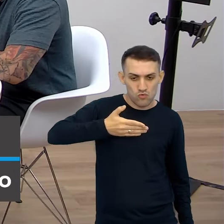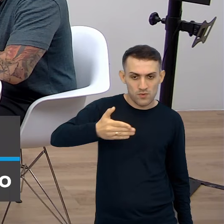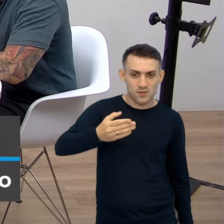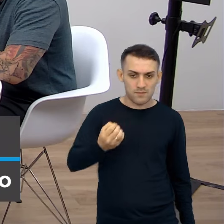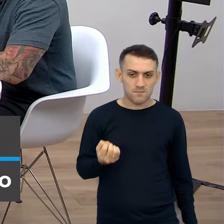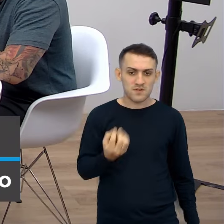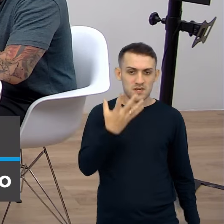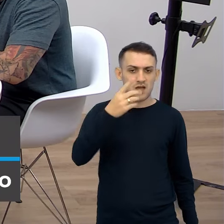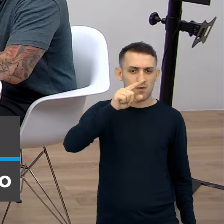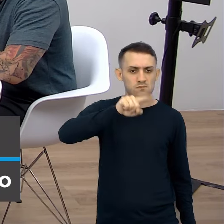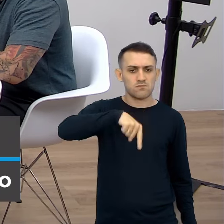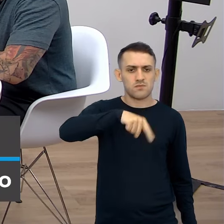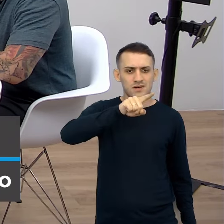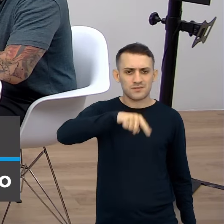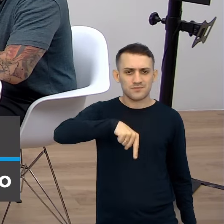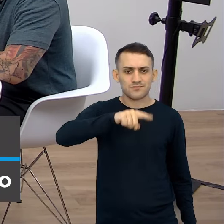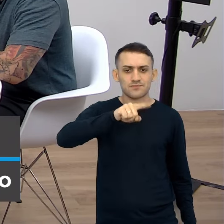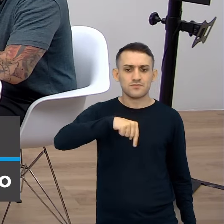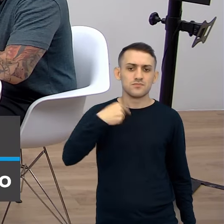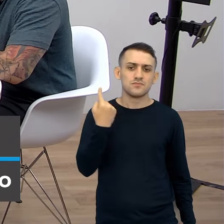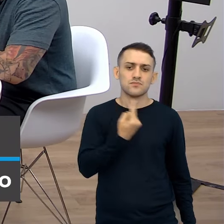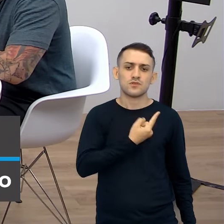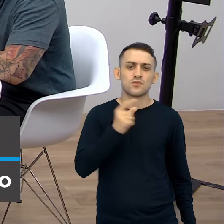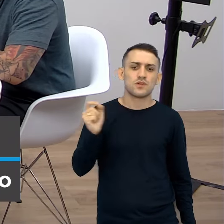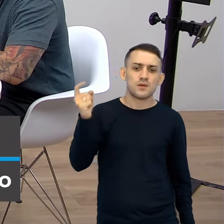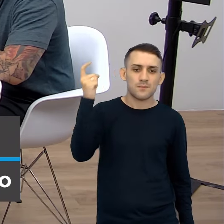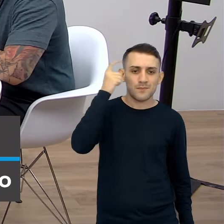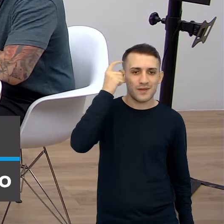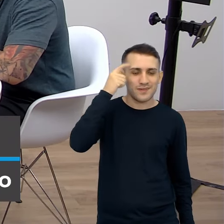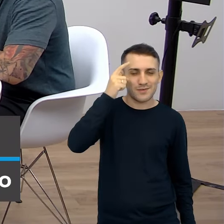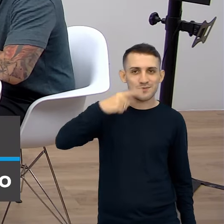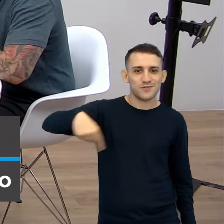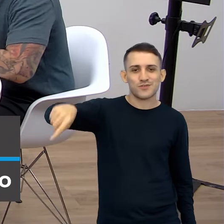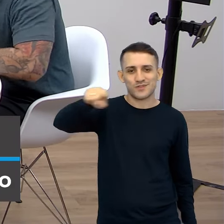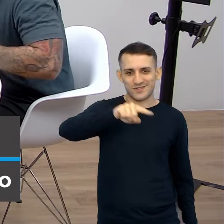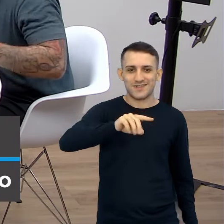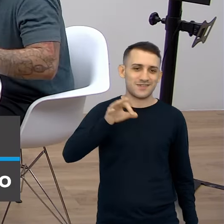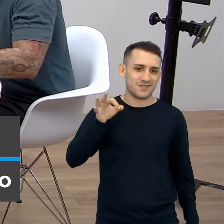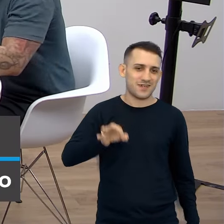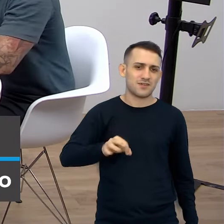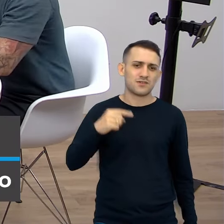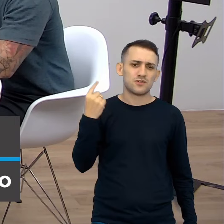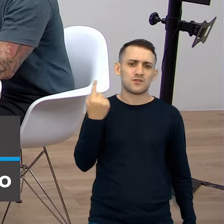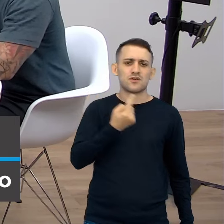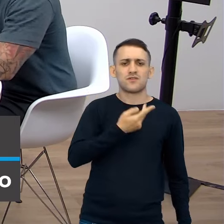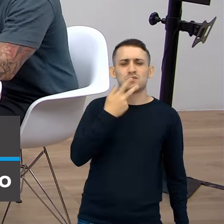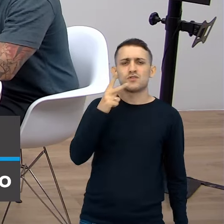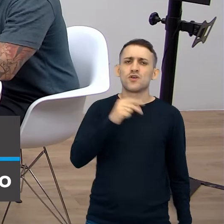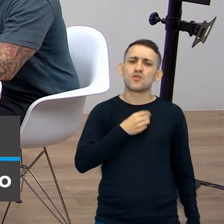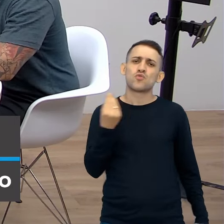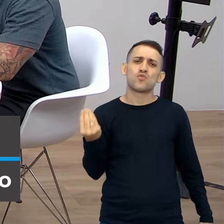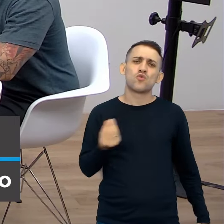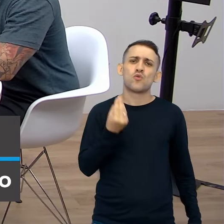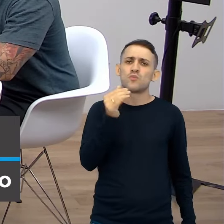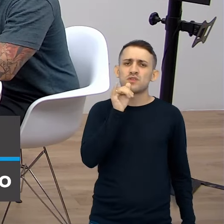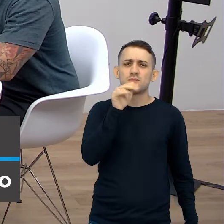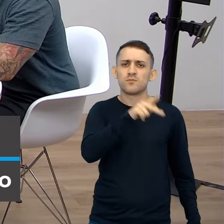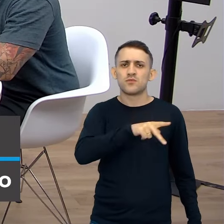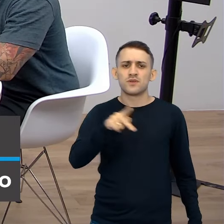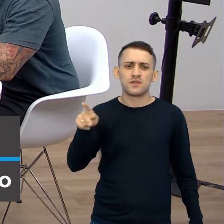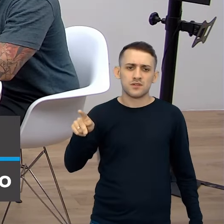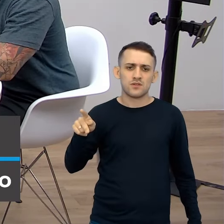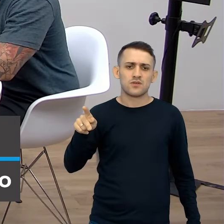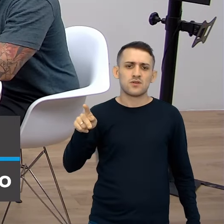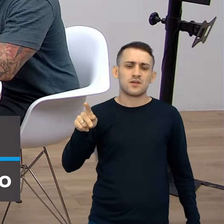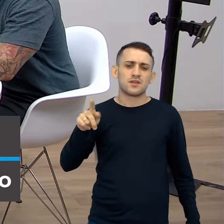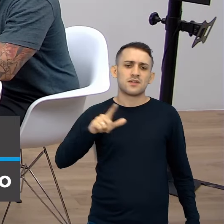desse material, nós pensamos em vocês, né? Então a gente falou assim, nossa, como é que o professor, como a